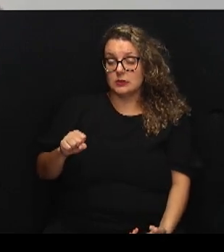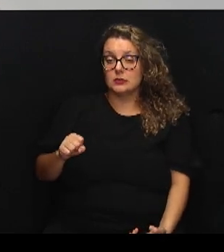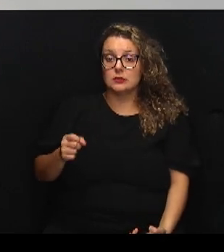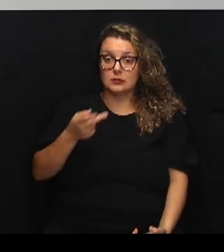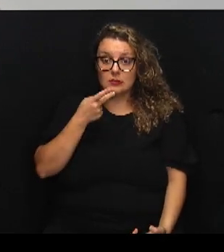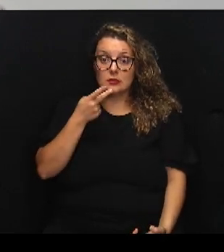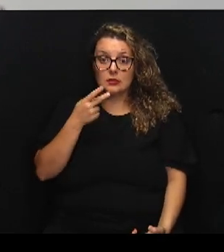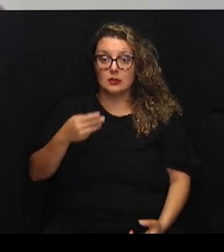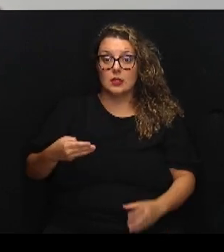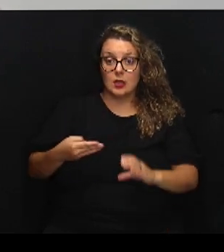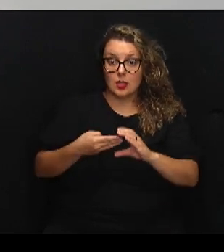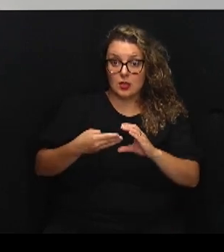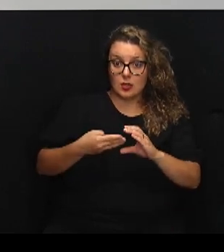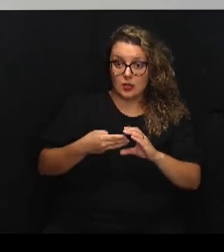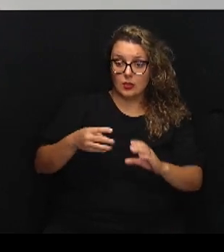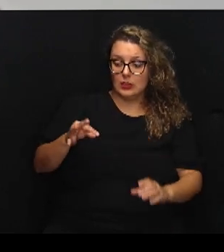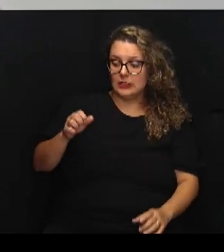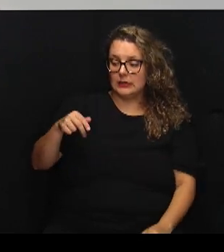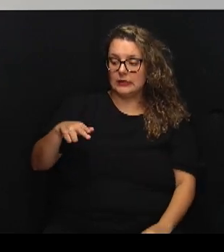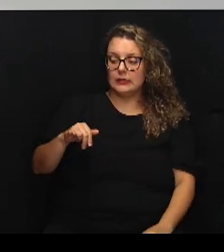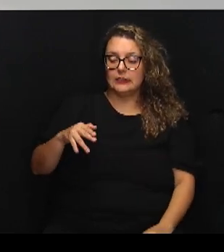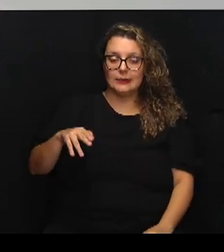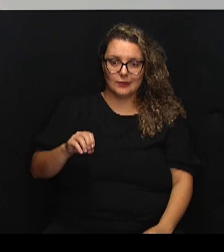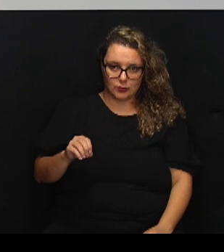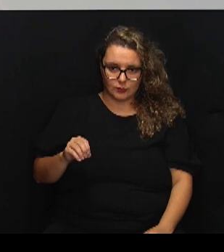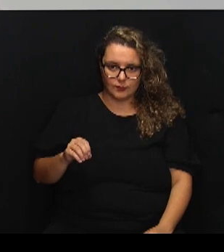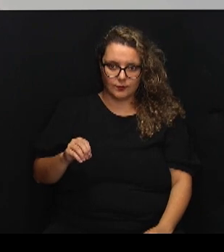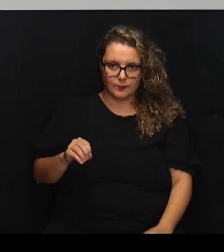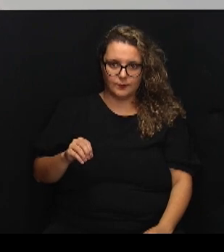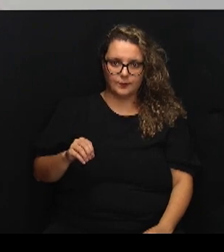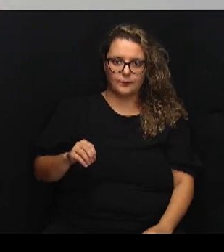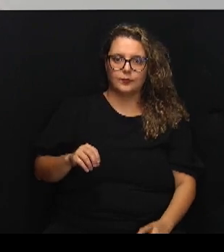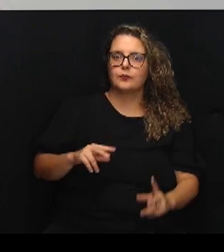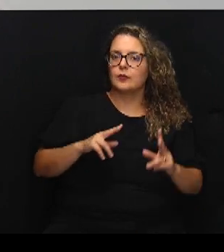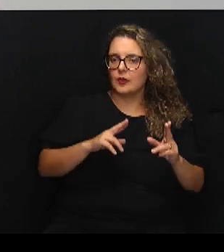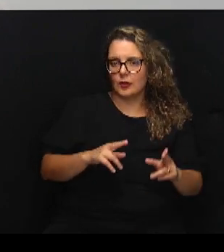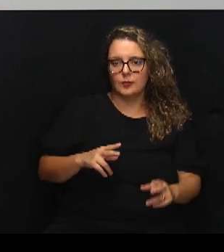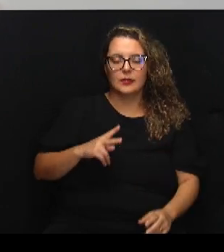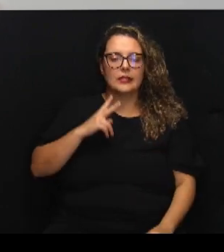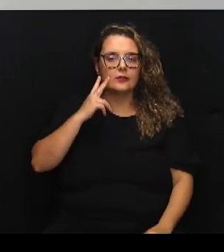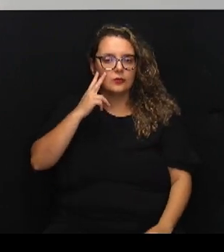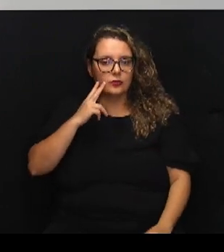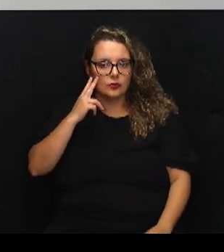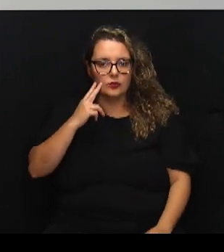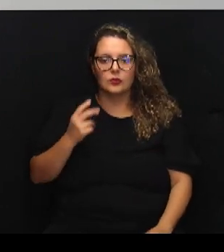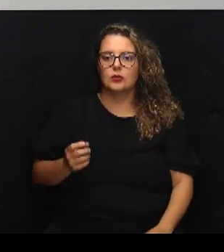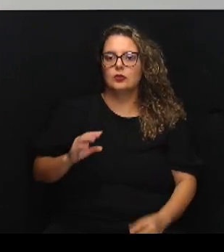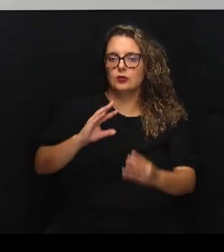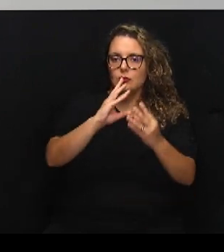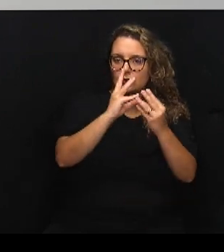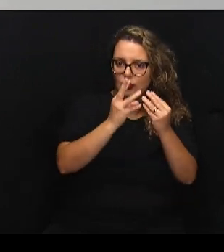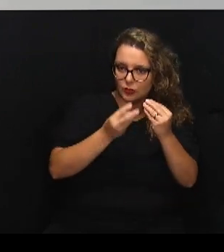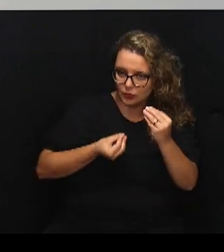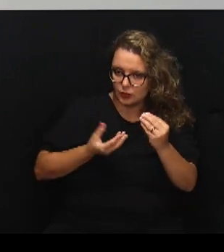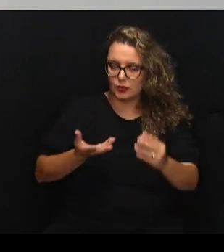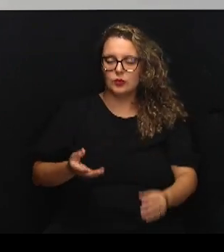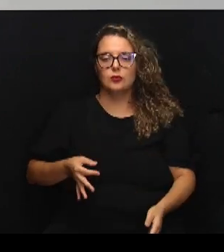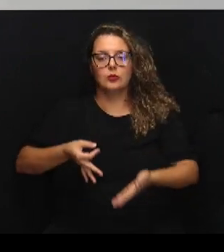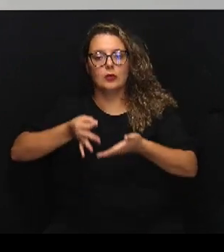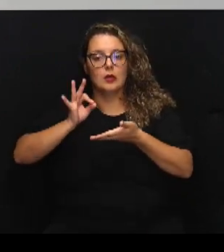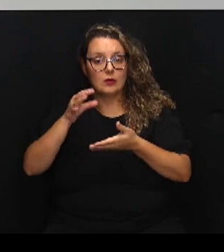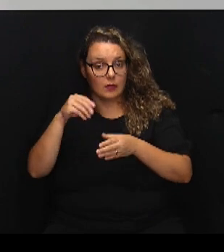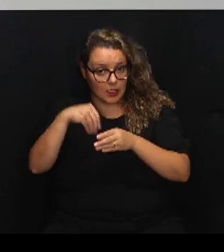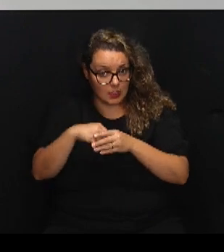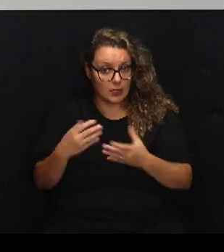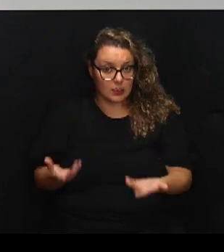está mencionando, elas têm uma molécula que é chamada tanino, tá? Tanino, esse mesmo que tem no vinho, que tem na uva, né?